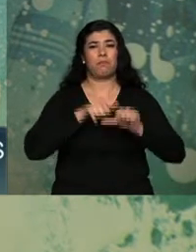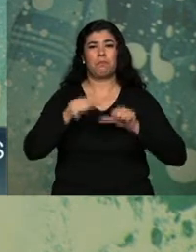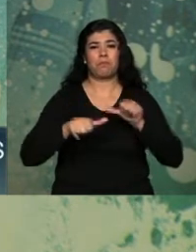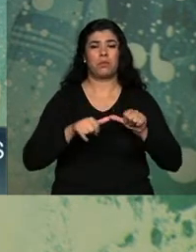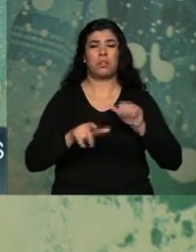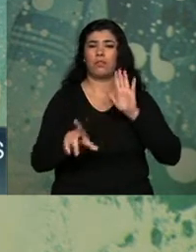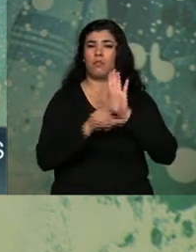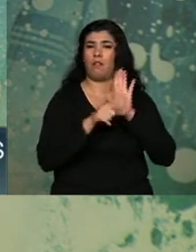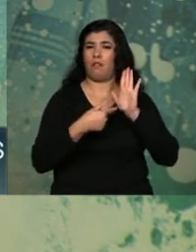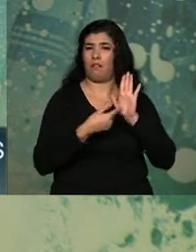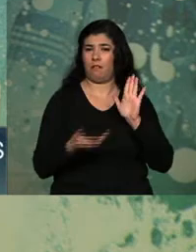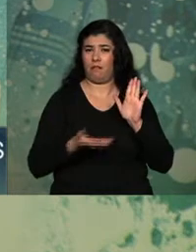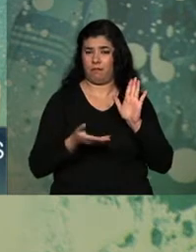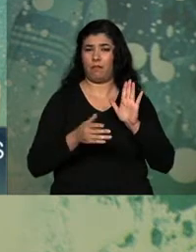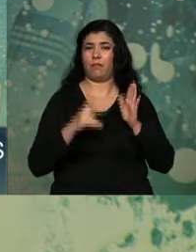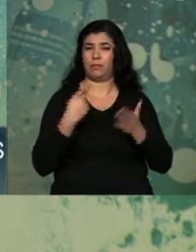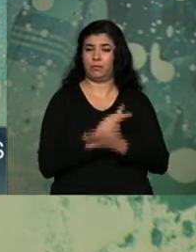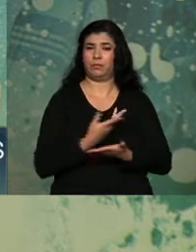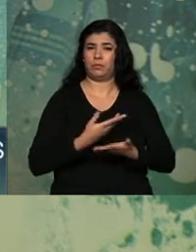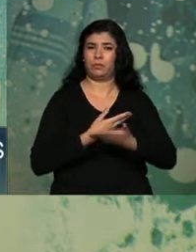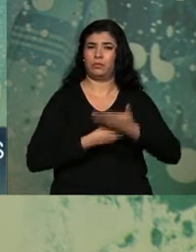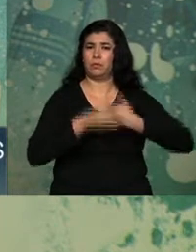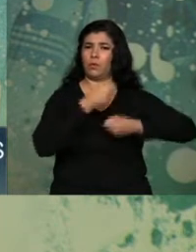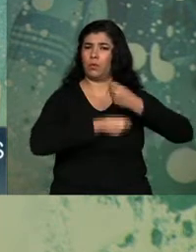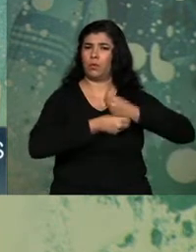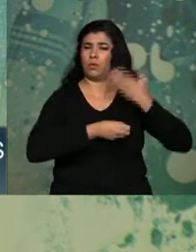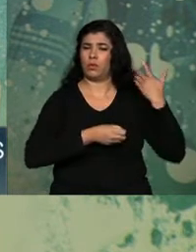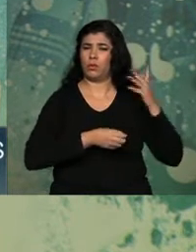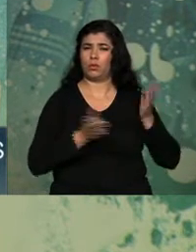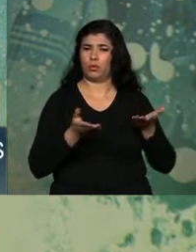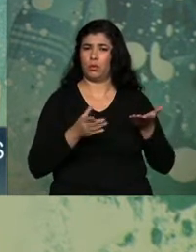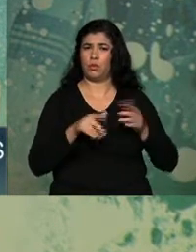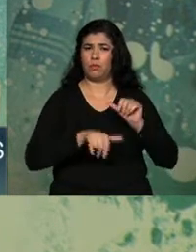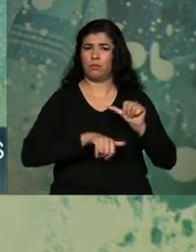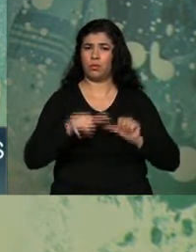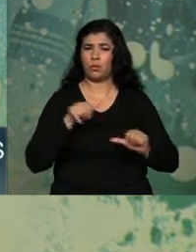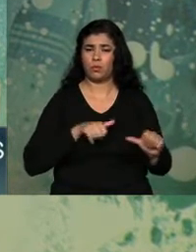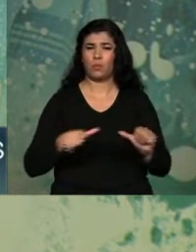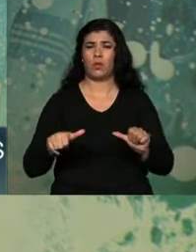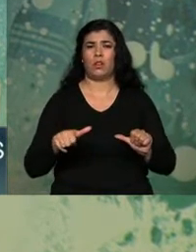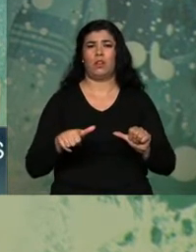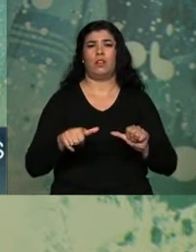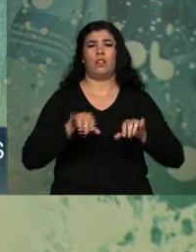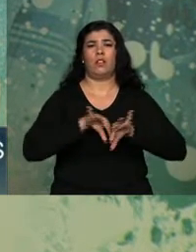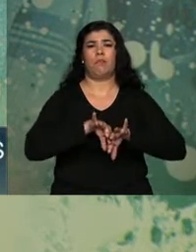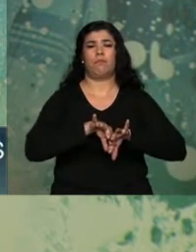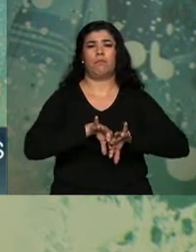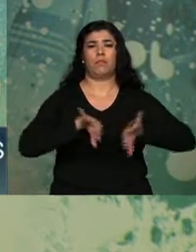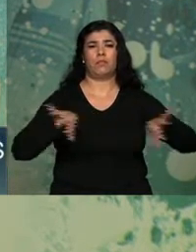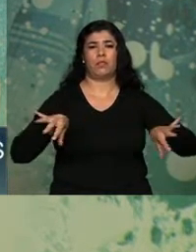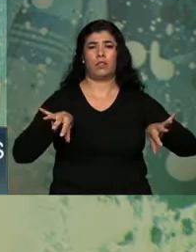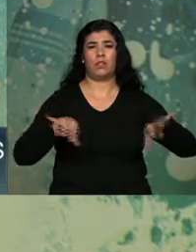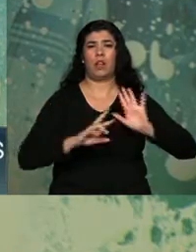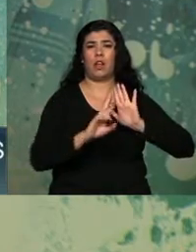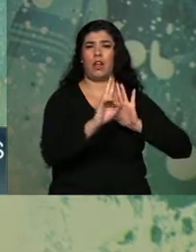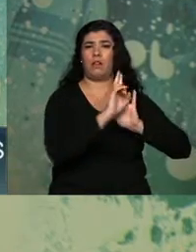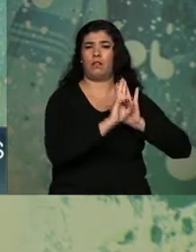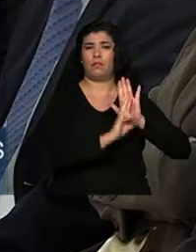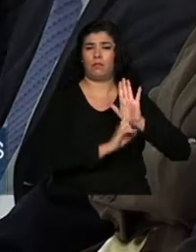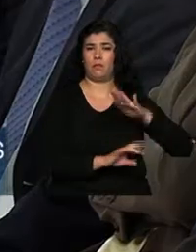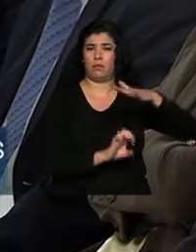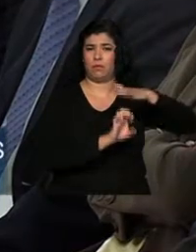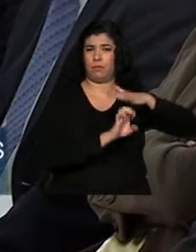que fizemos agora no ano passado, nós desvinculamos a regularidade da empresa